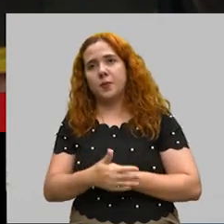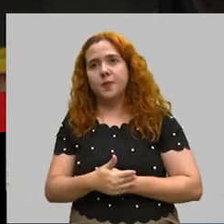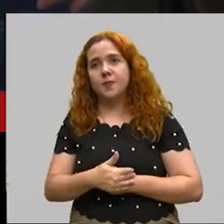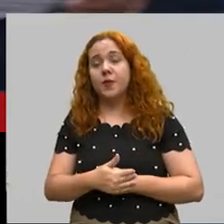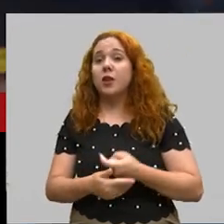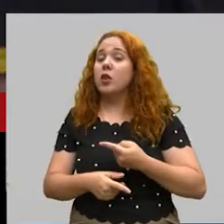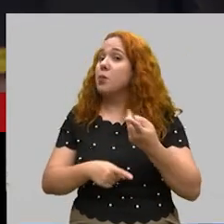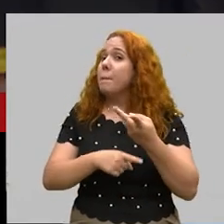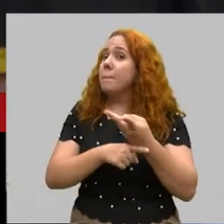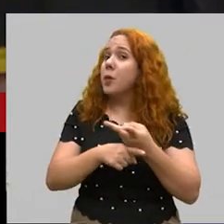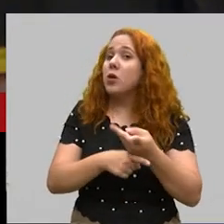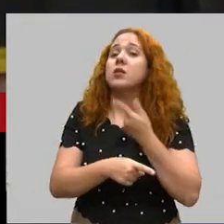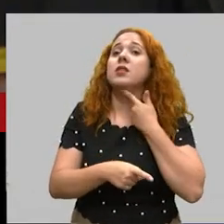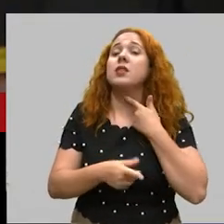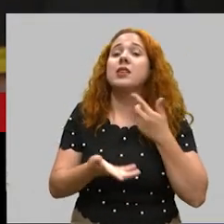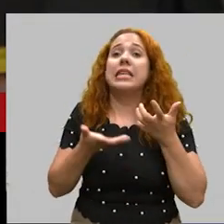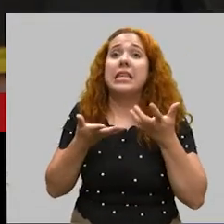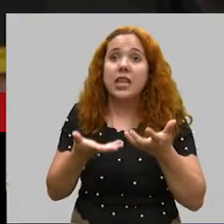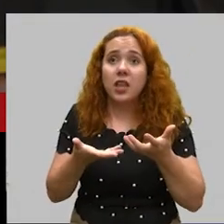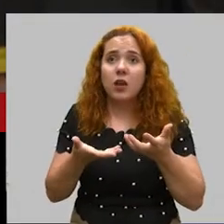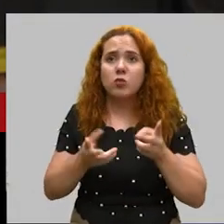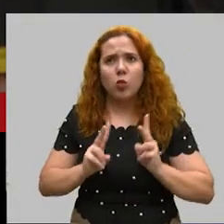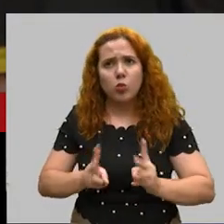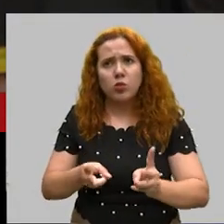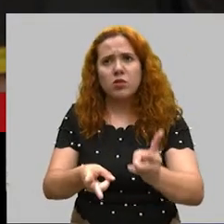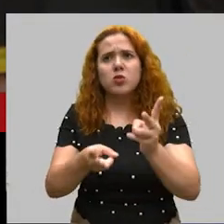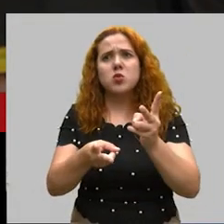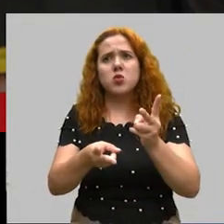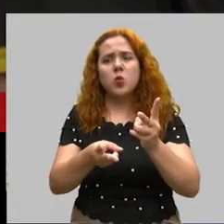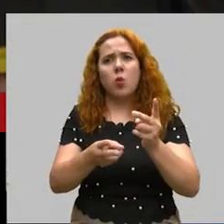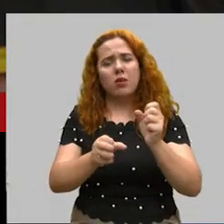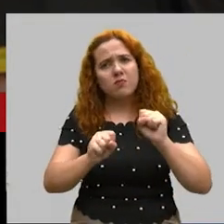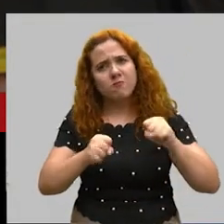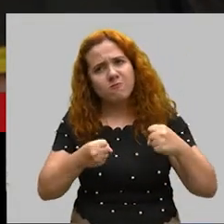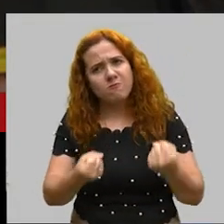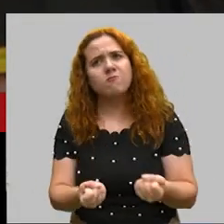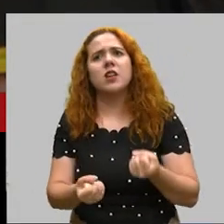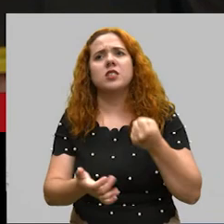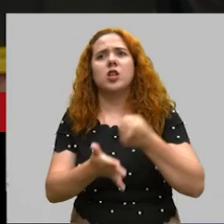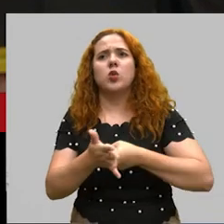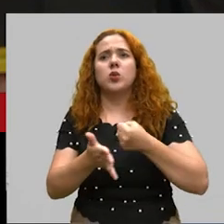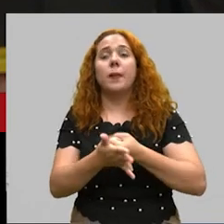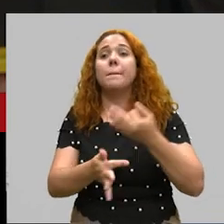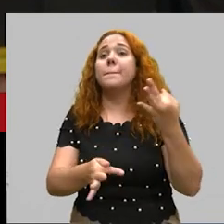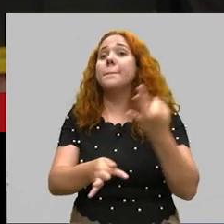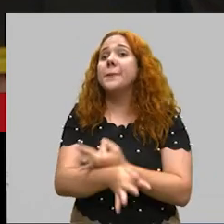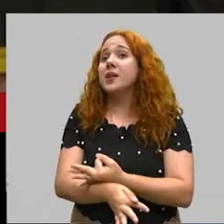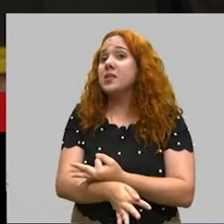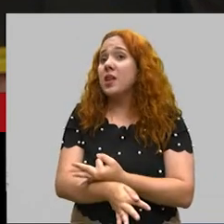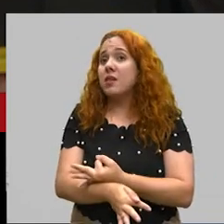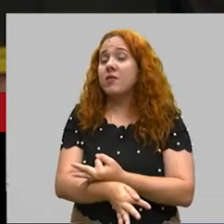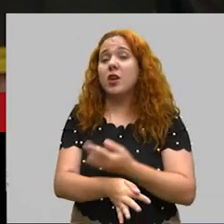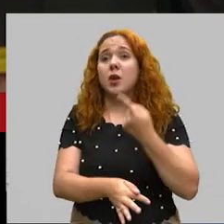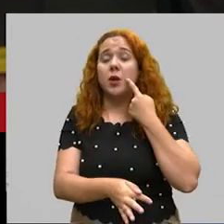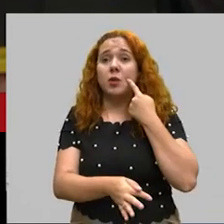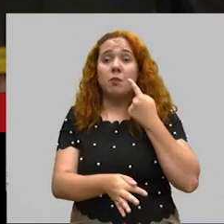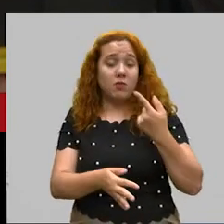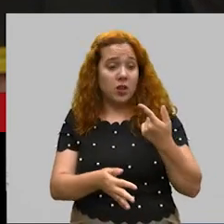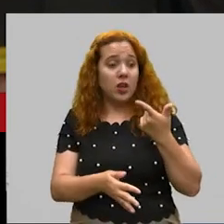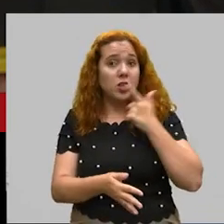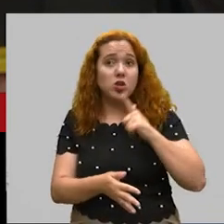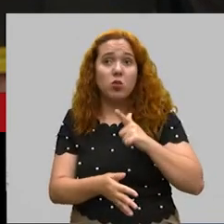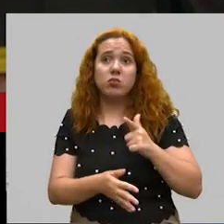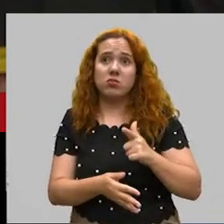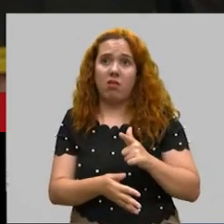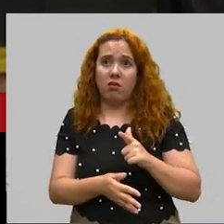buscamos eh permanecer vivos e principalmente eh mostrar resultado e